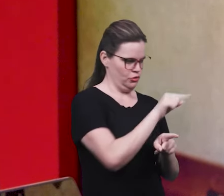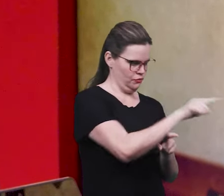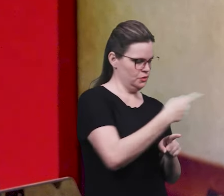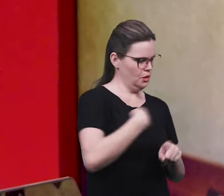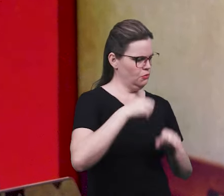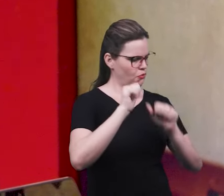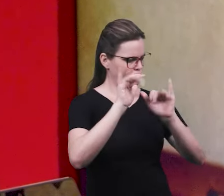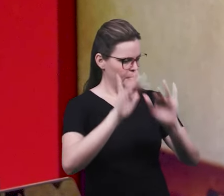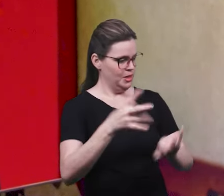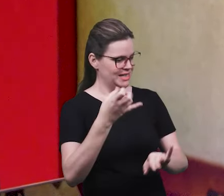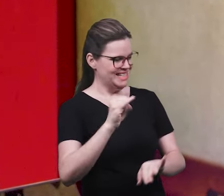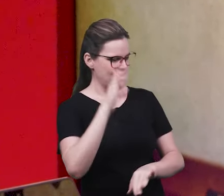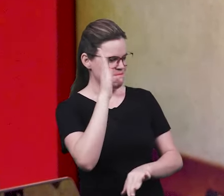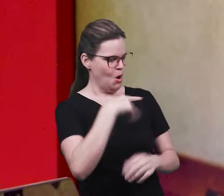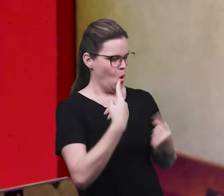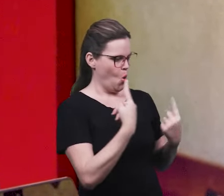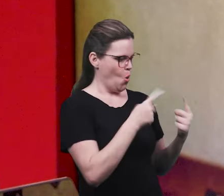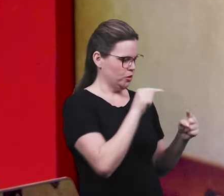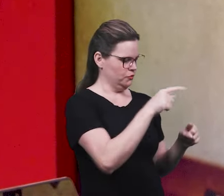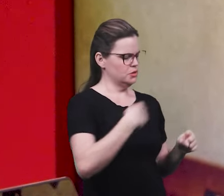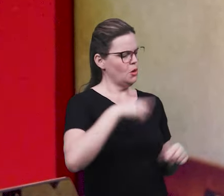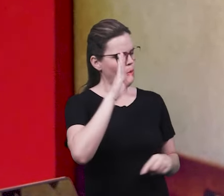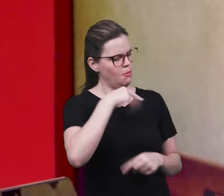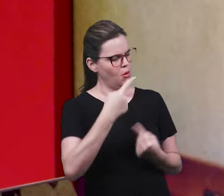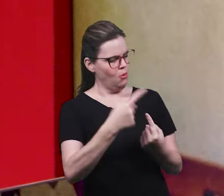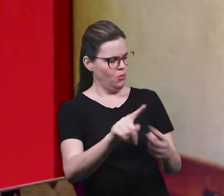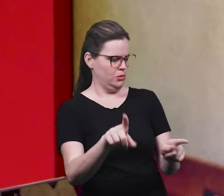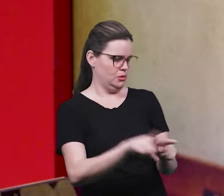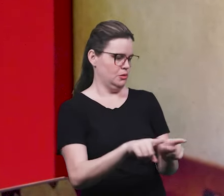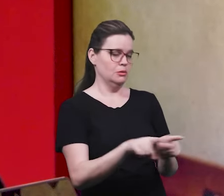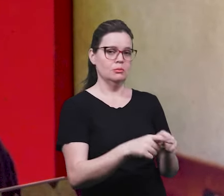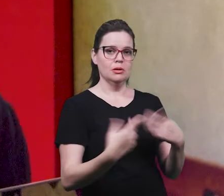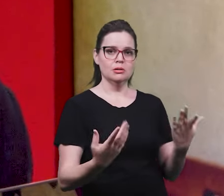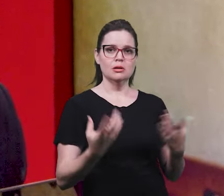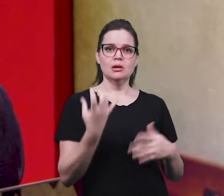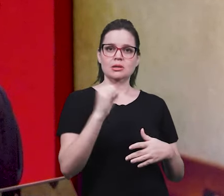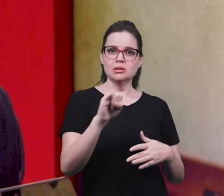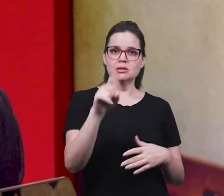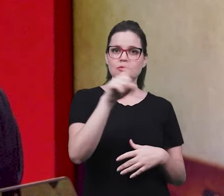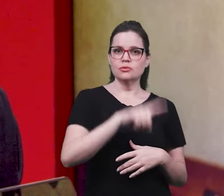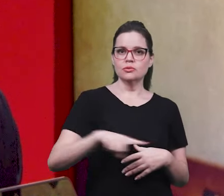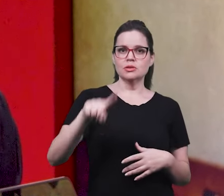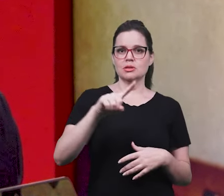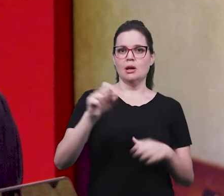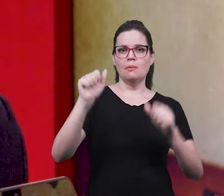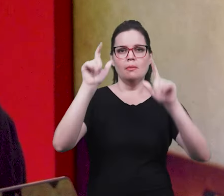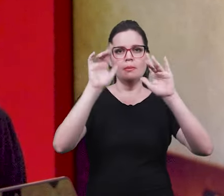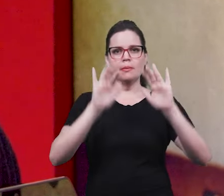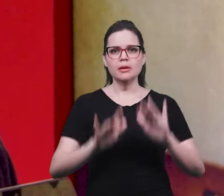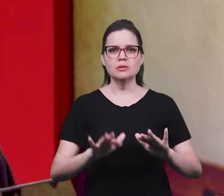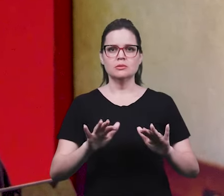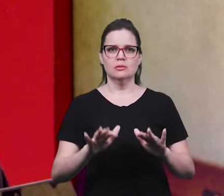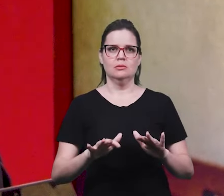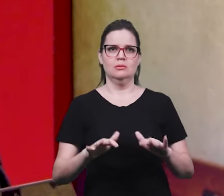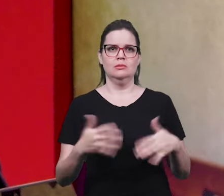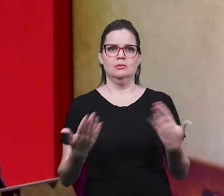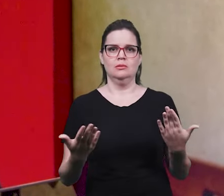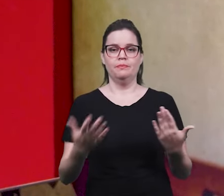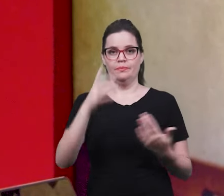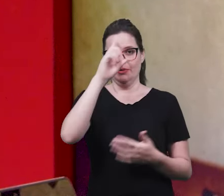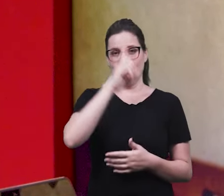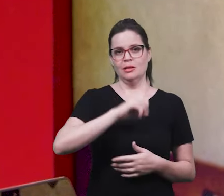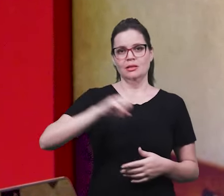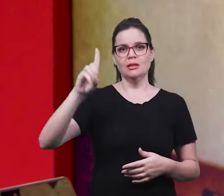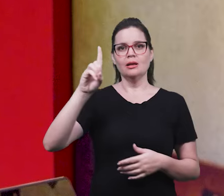povo de Deus, o servo de Deus. Por isso que os que abençoam o povo de Deus, é só abençoar. O que amaldiçoa, ele que é amaldiçoado, e não o povo de Deus, porque